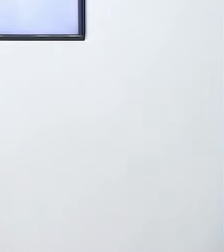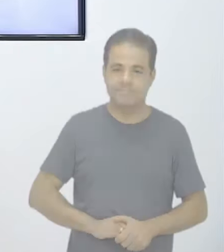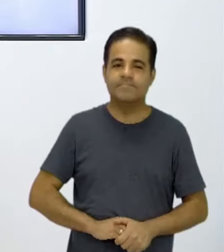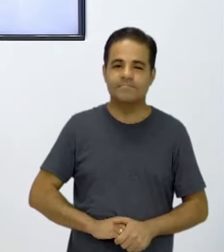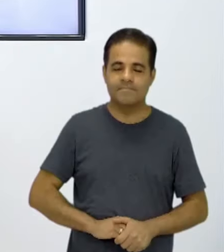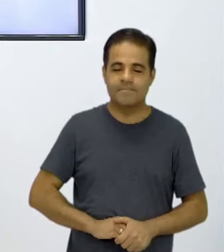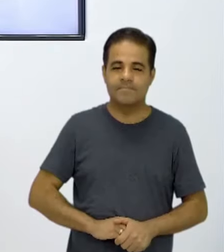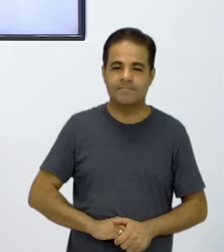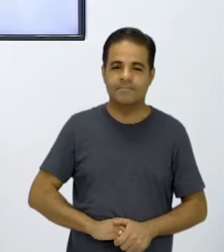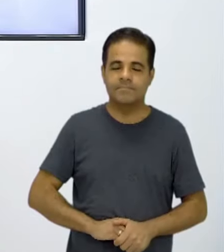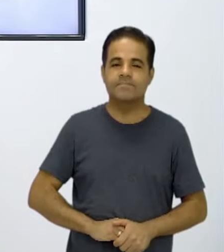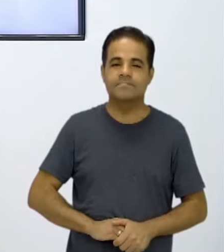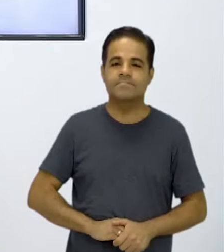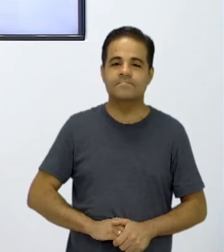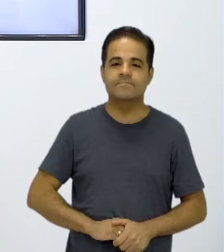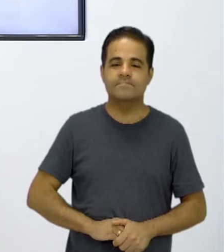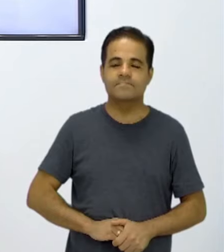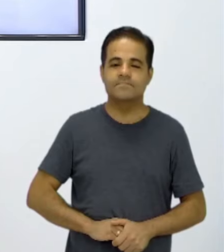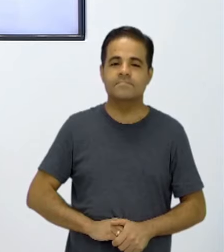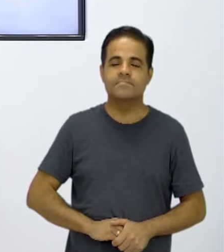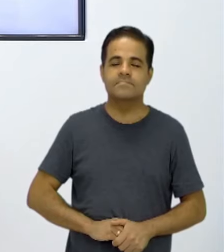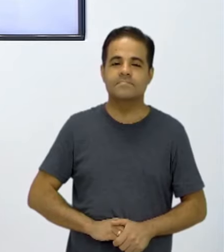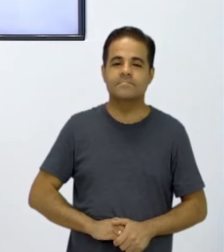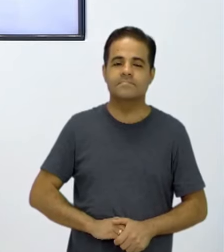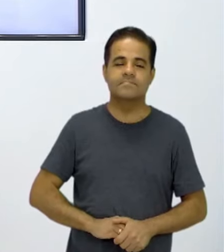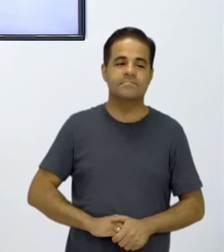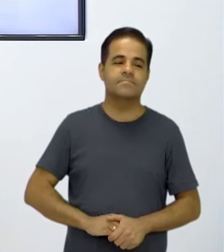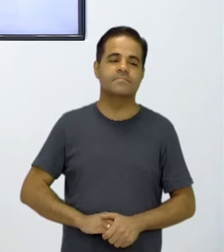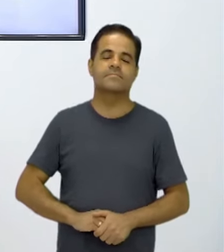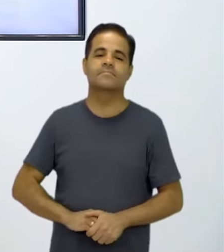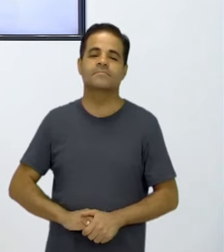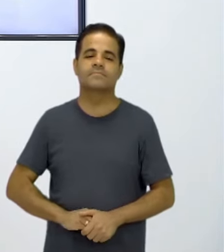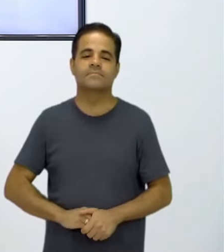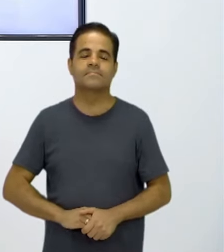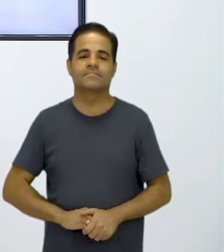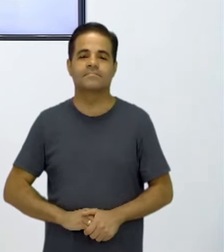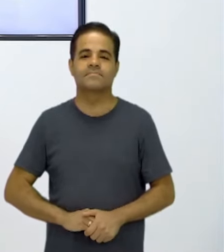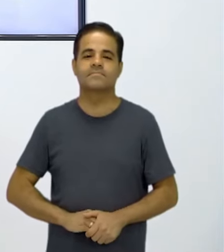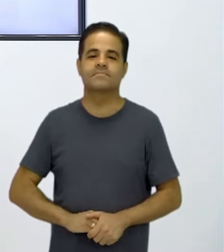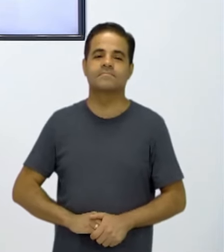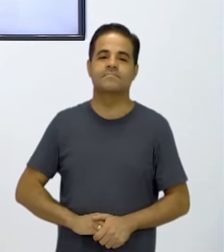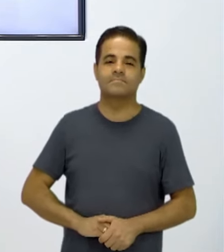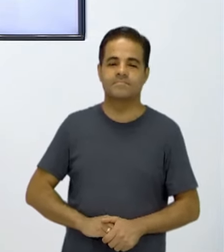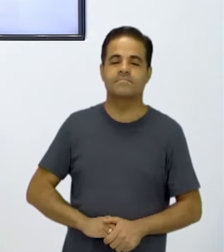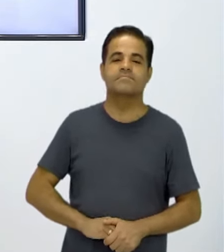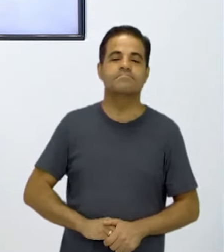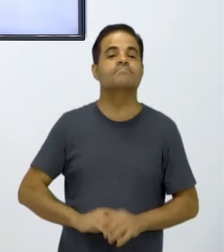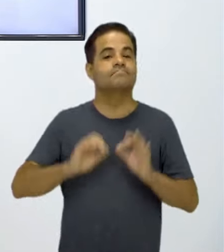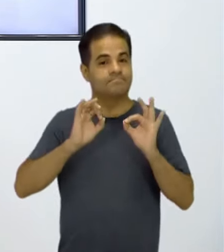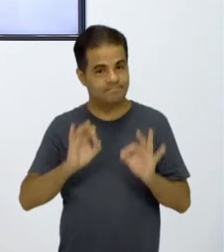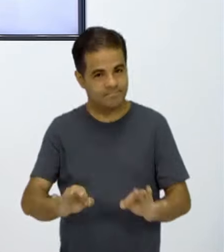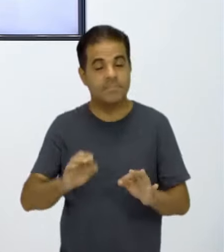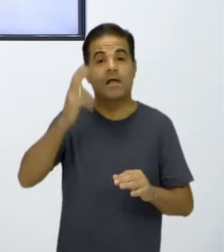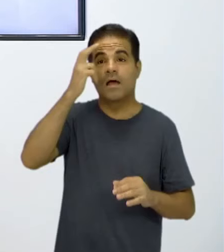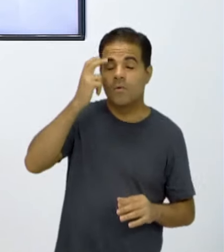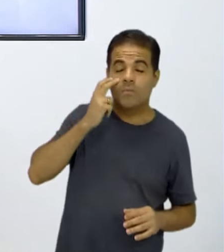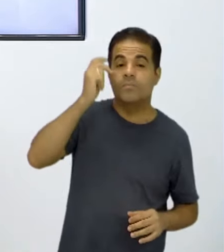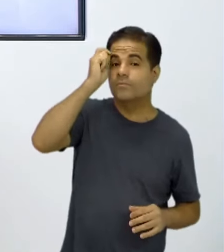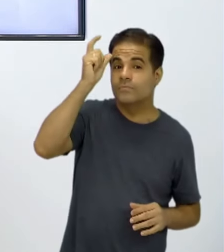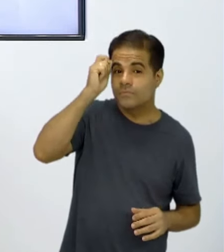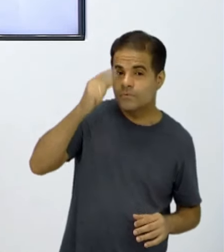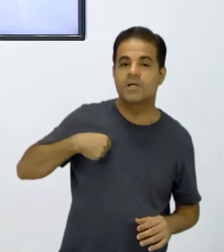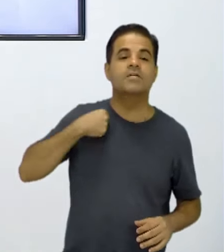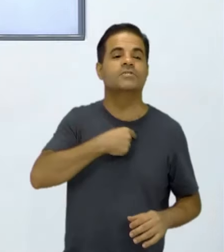a ver repúdio à most people Will Set the chinese Culture e Exatamente é a cultura chinesa